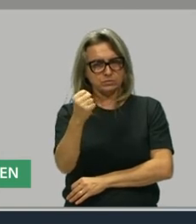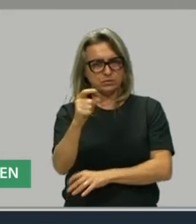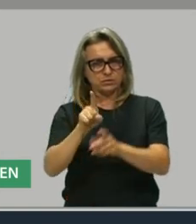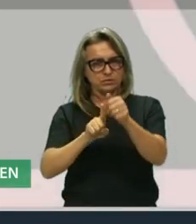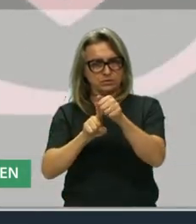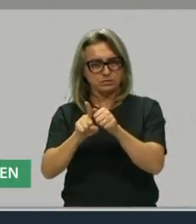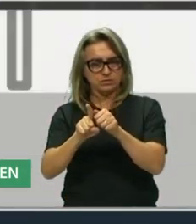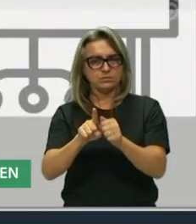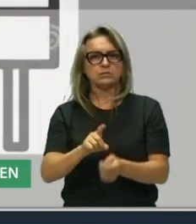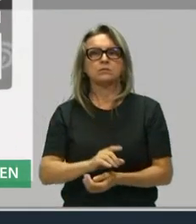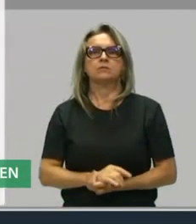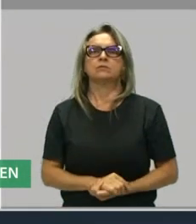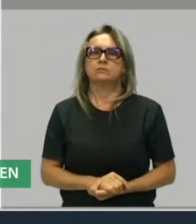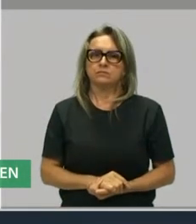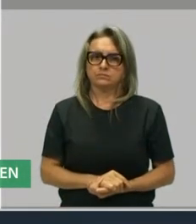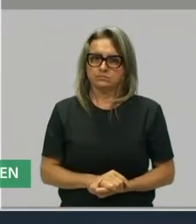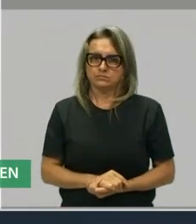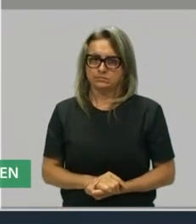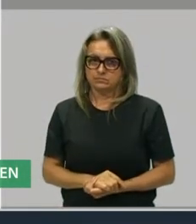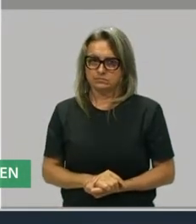mês.